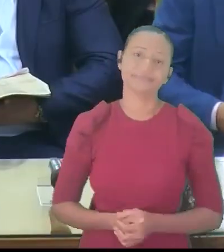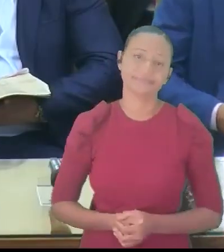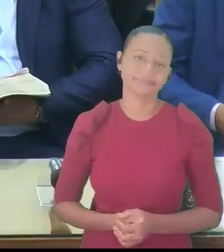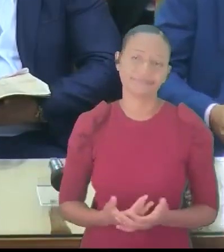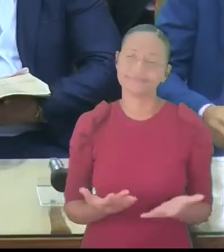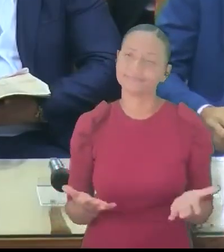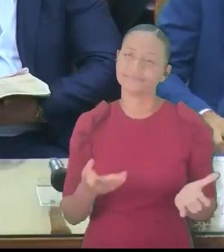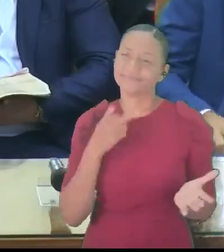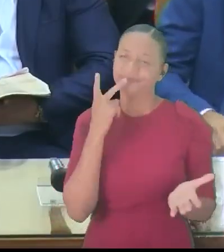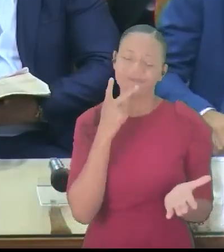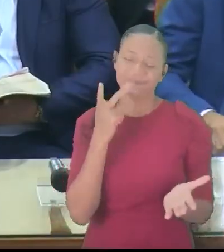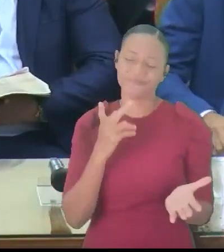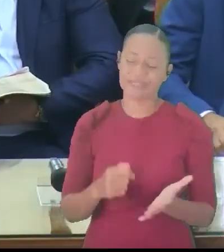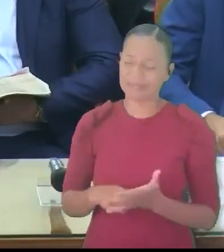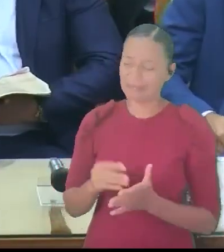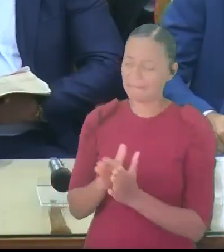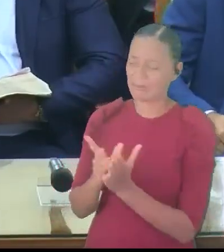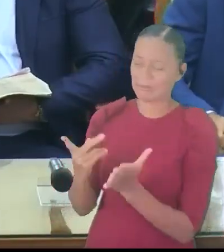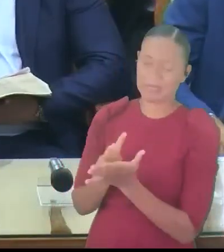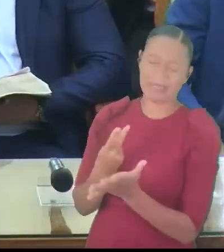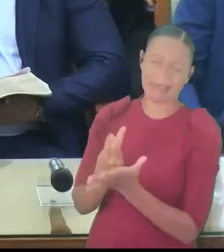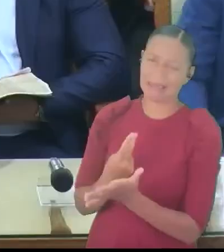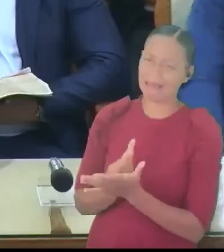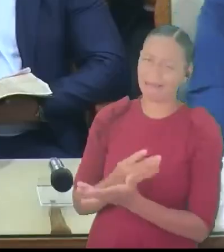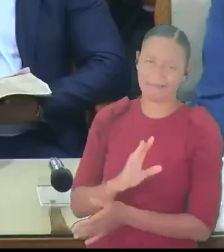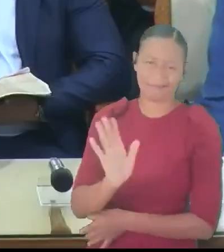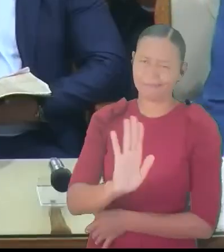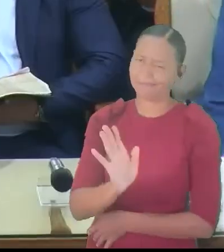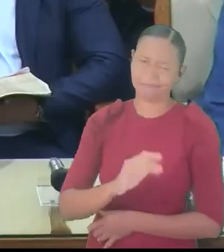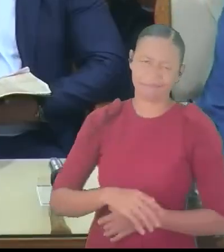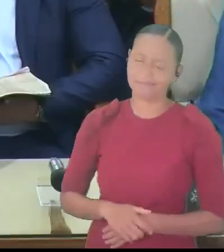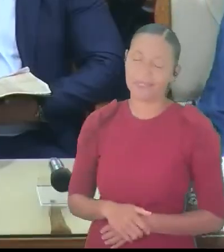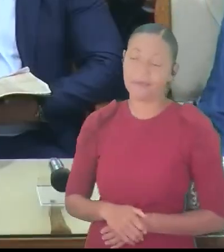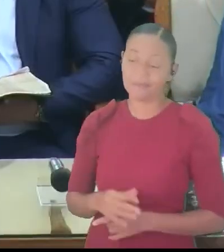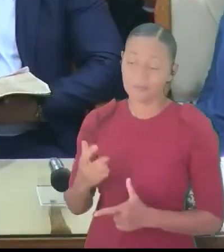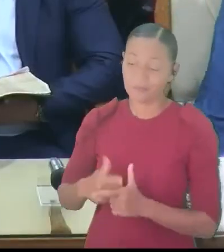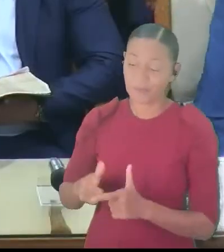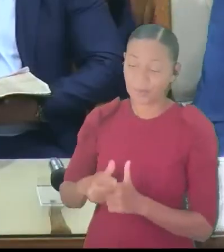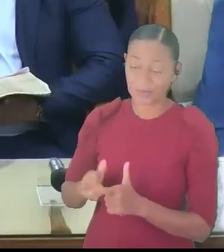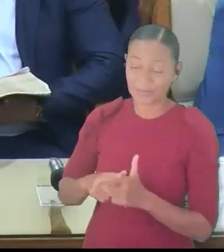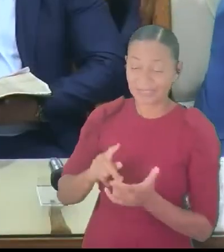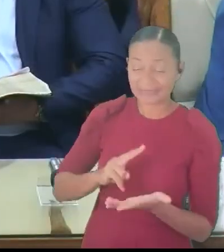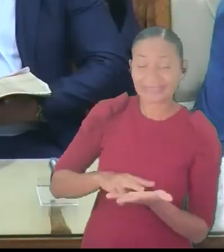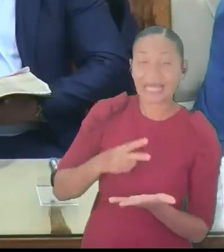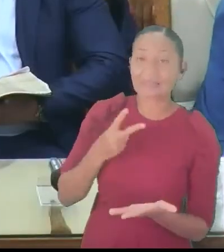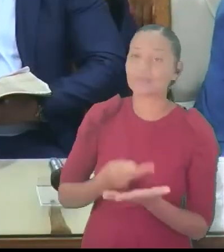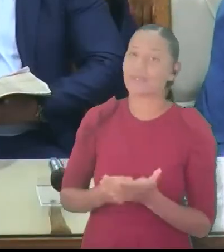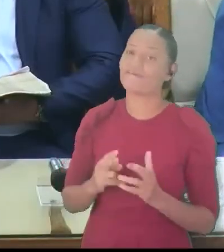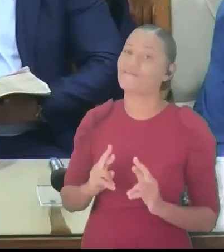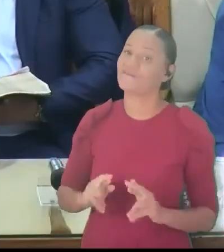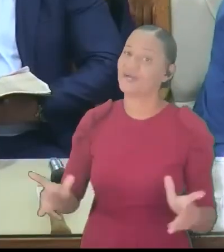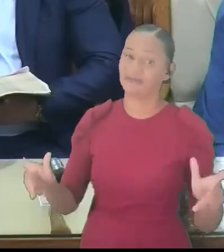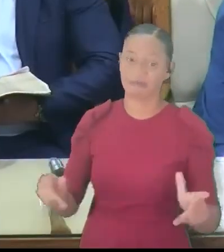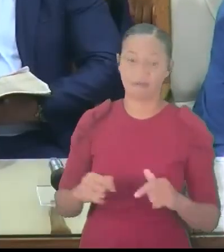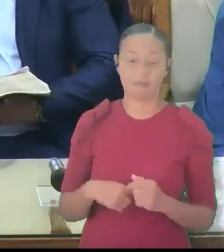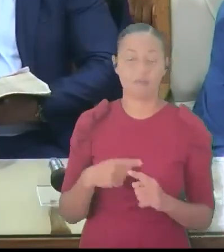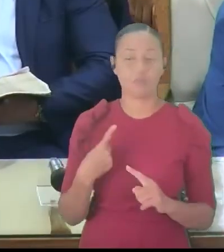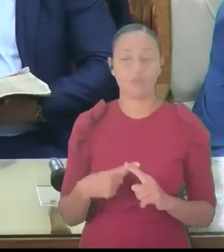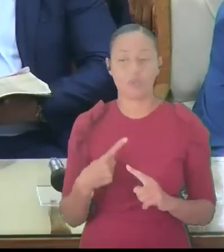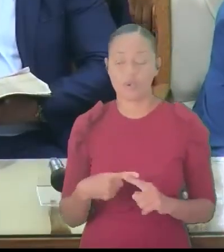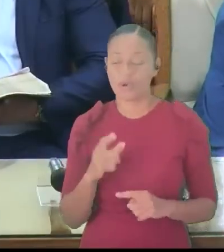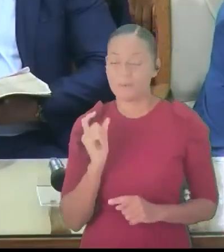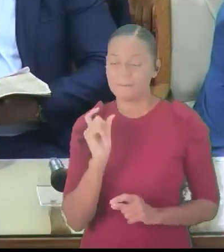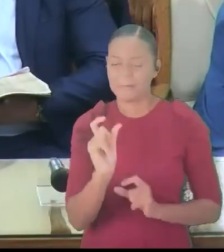Não diga não que a Bíblia tem erro. O problema não é erro nas Escrituras, é problema de tradução. Que as palavras não